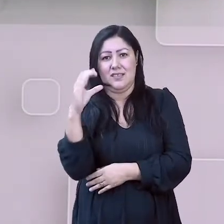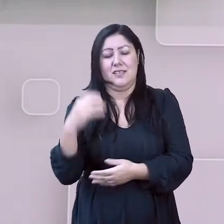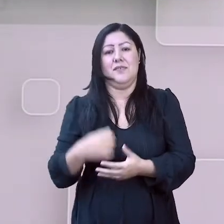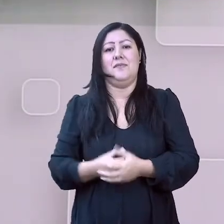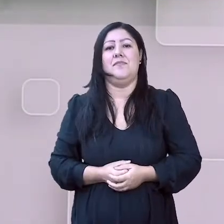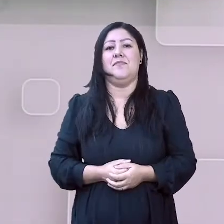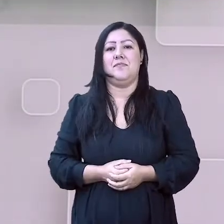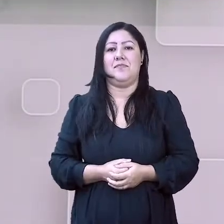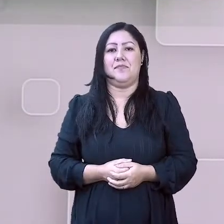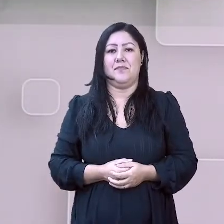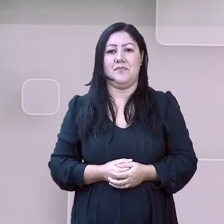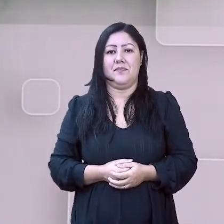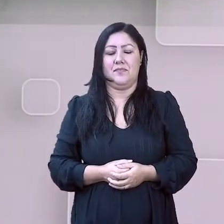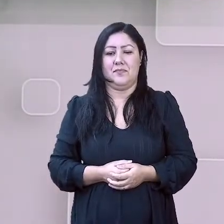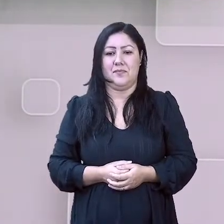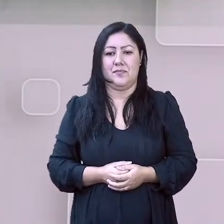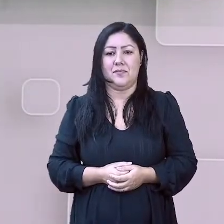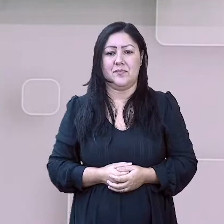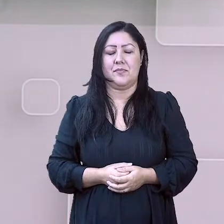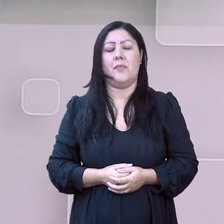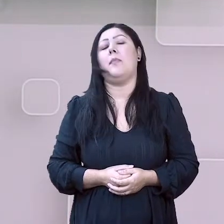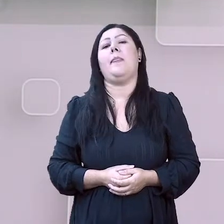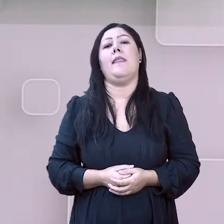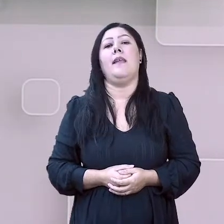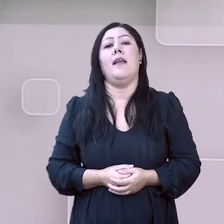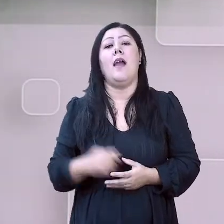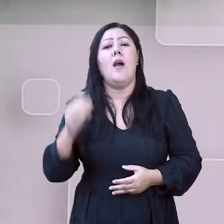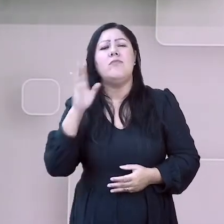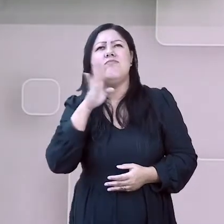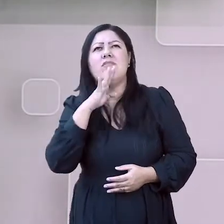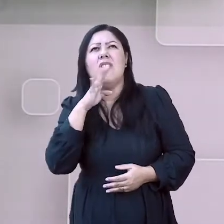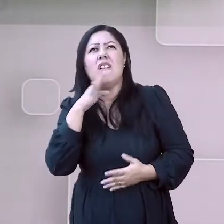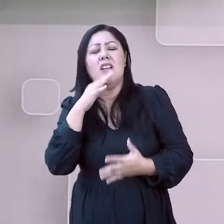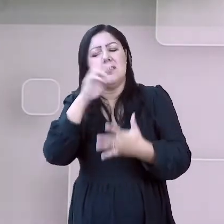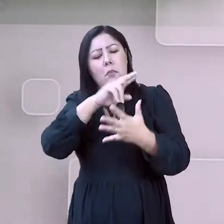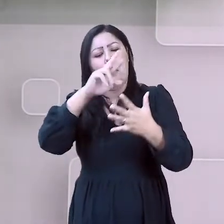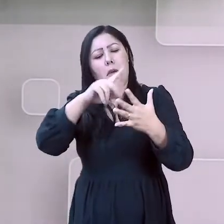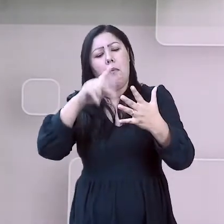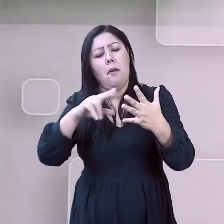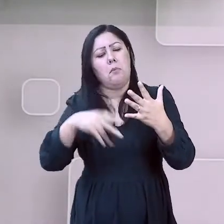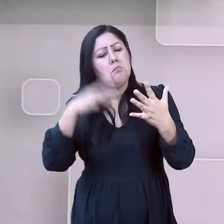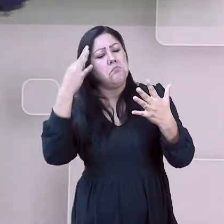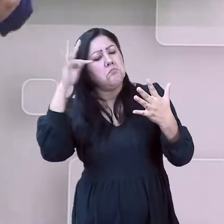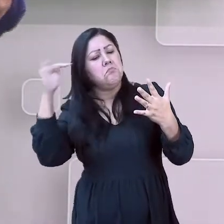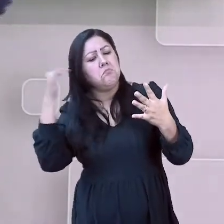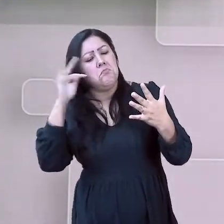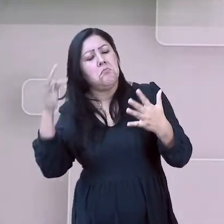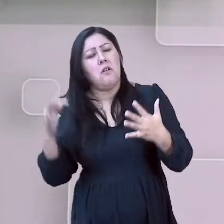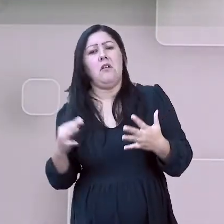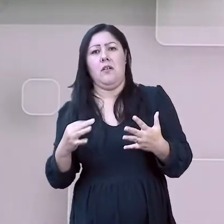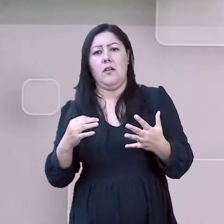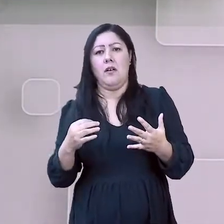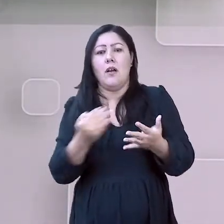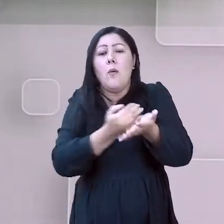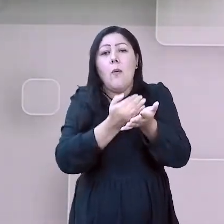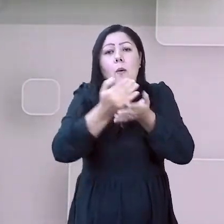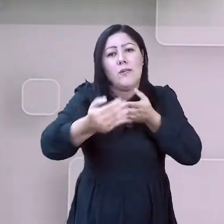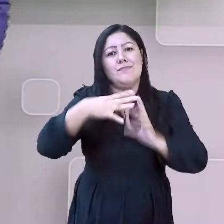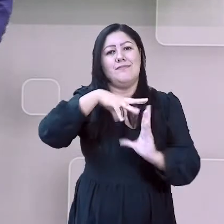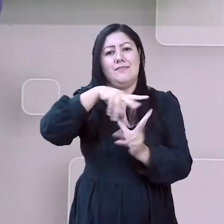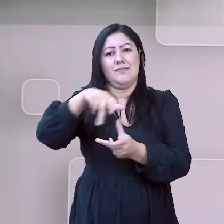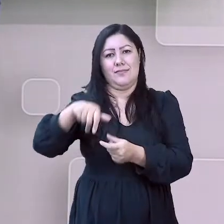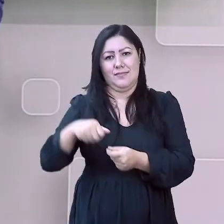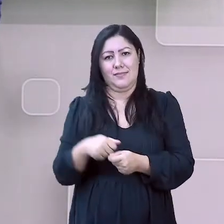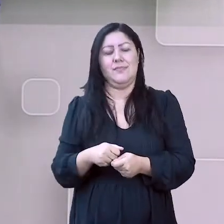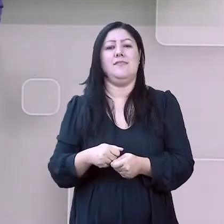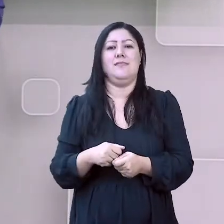Tranquilo? Nós podemos conhecer várias outras teorias. É até importante que